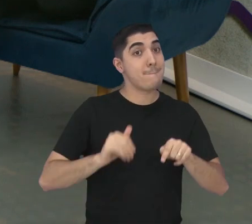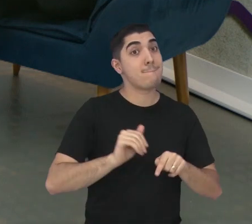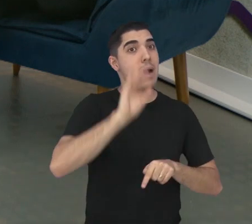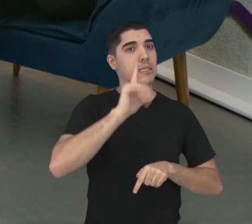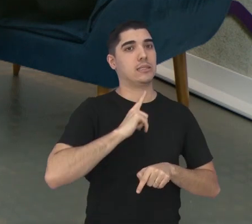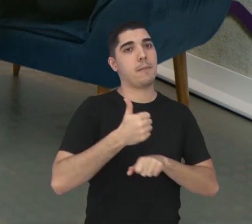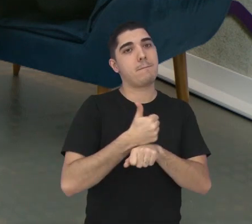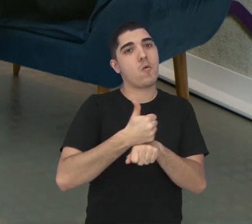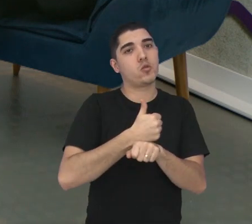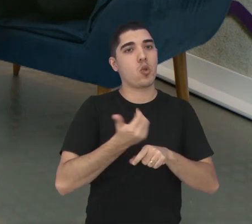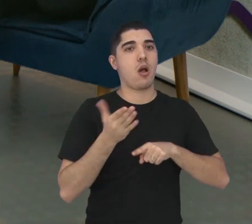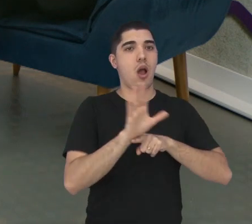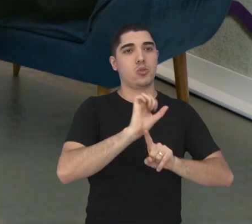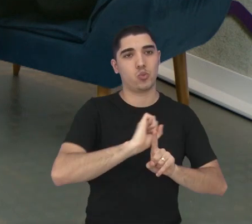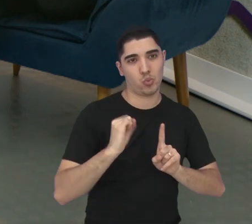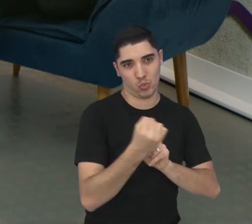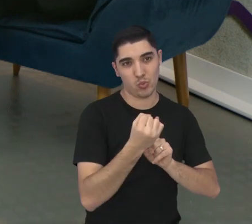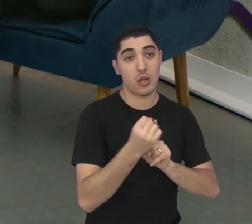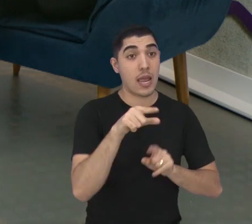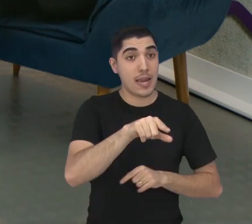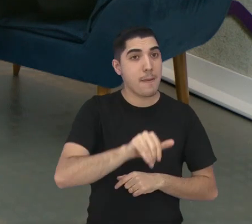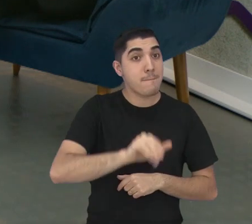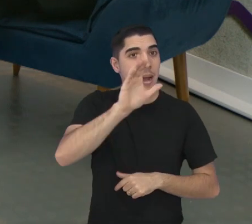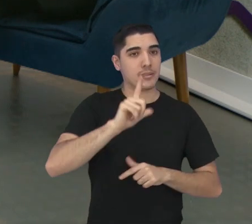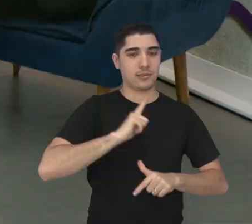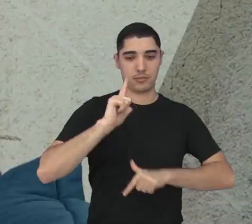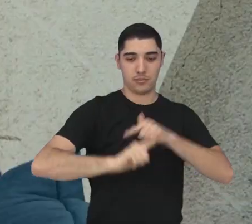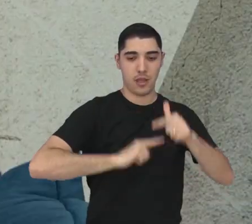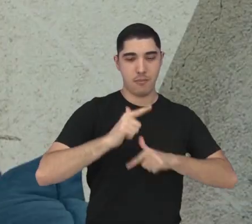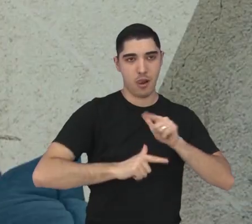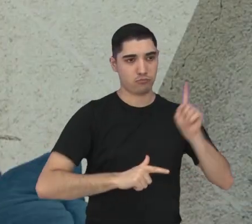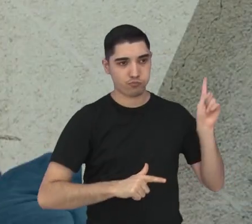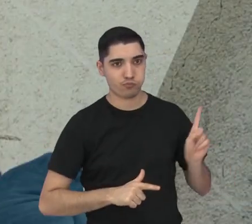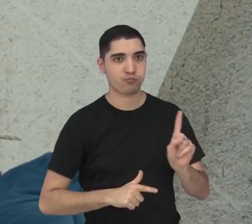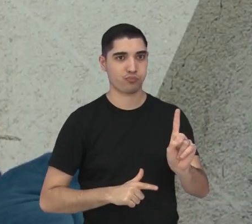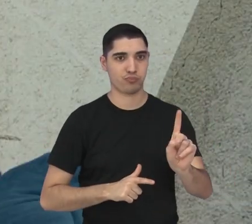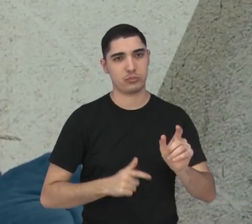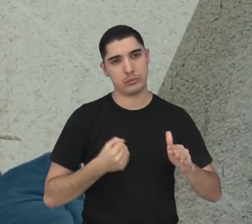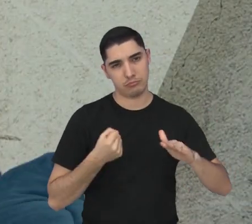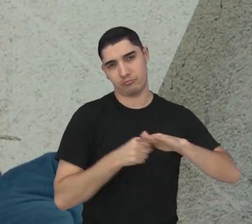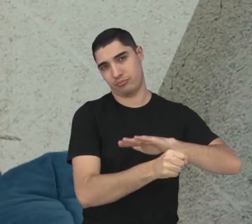aquecida para a gente, né? Que mais emprega